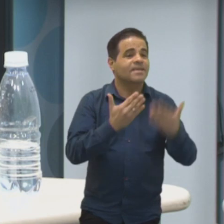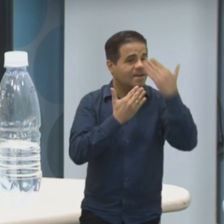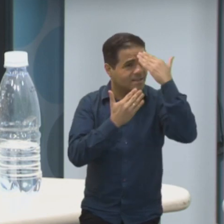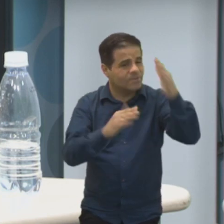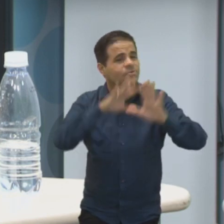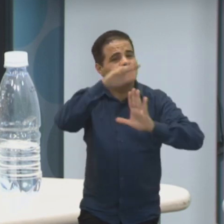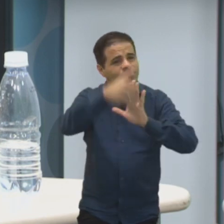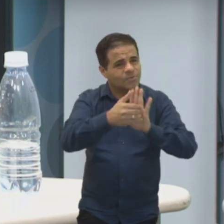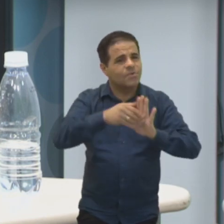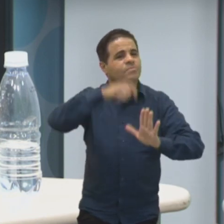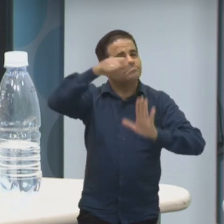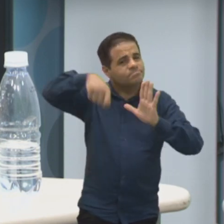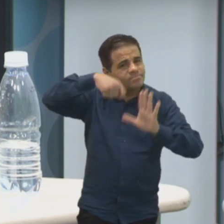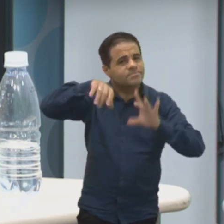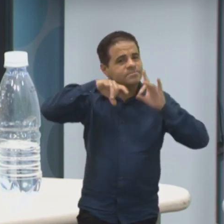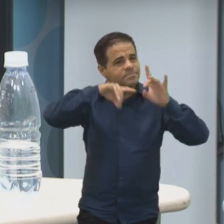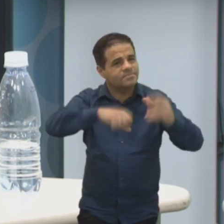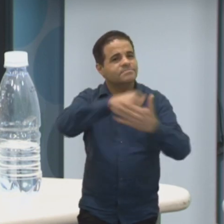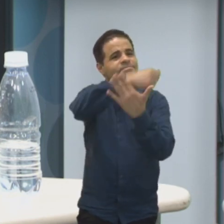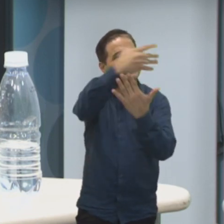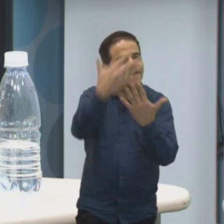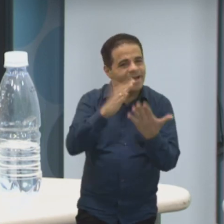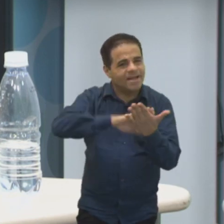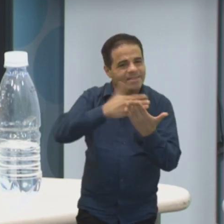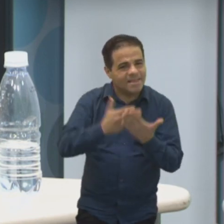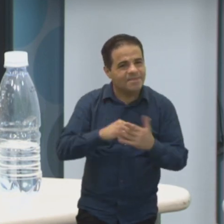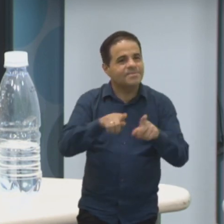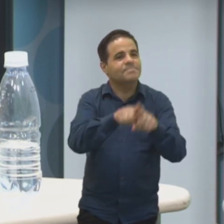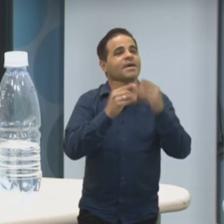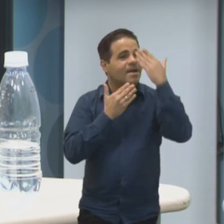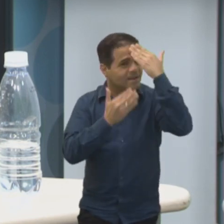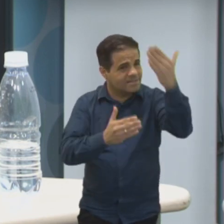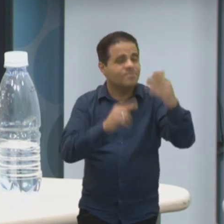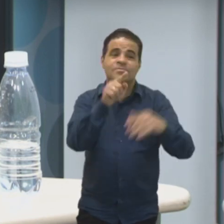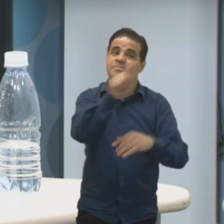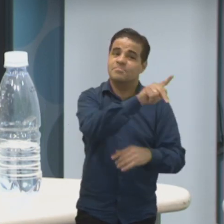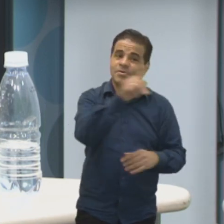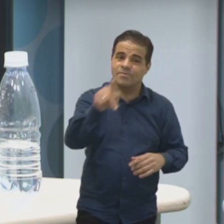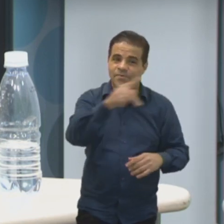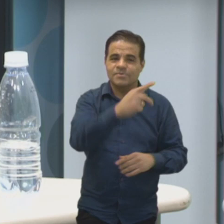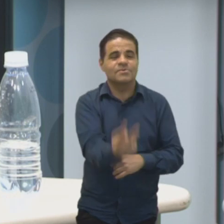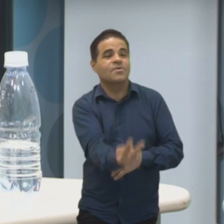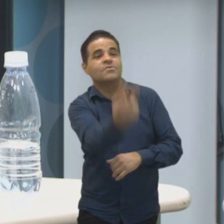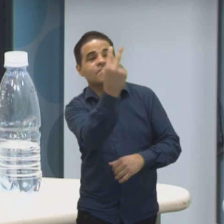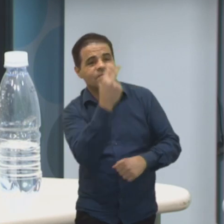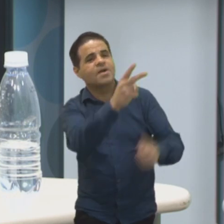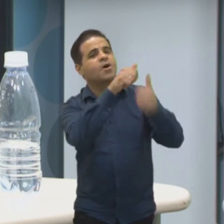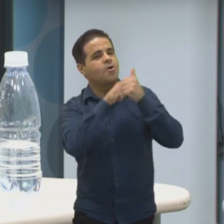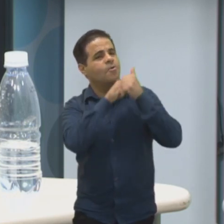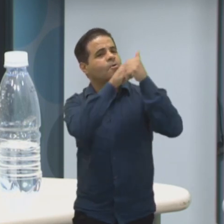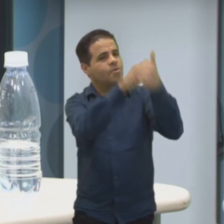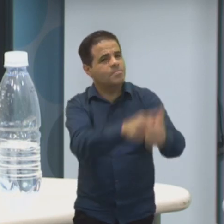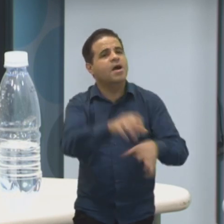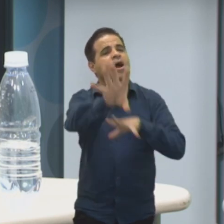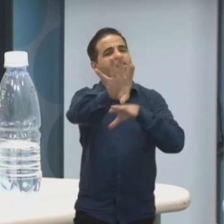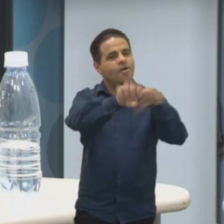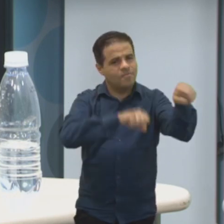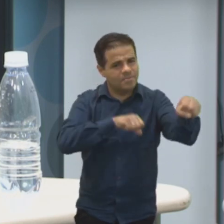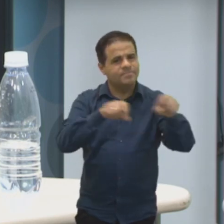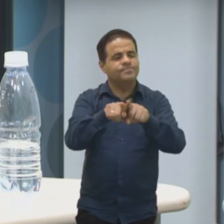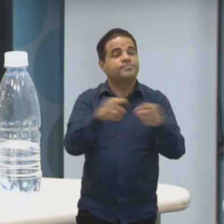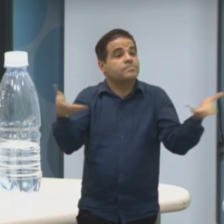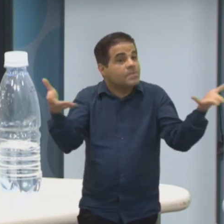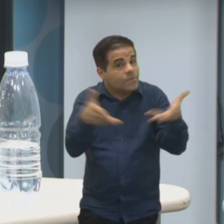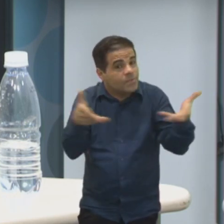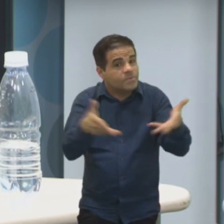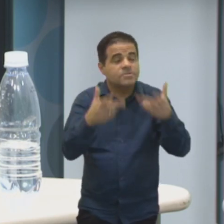produção técnica, agradecer os Libras. Quero agradecer você, professor, que nos assiste e acompanha as formações. Então, hoje